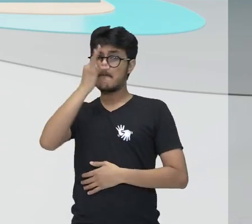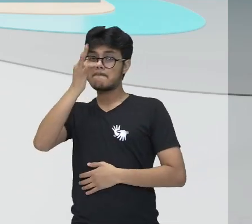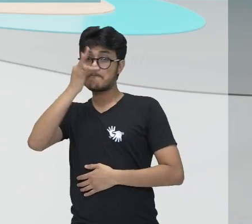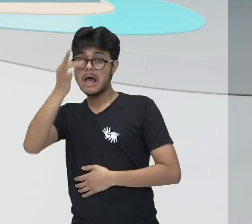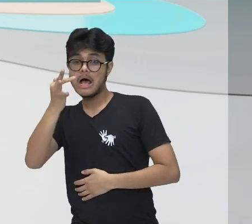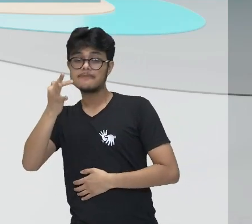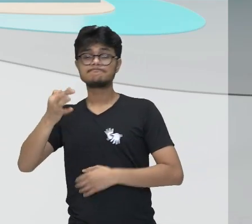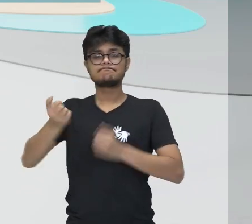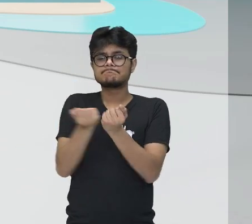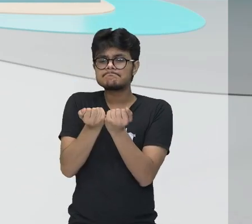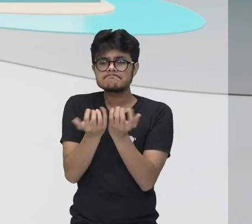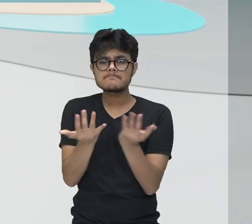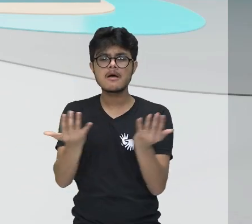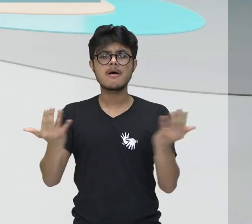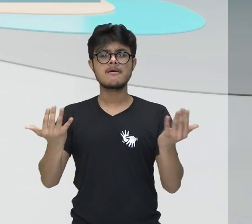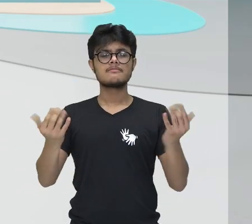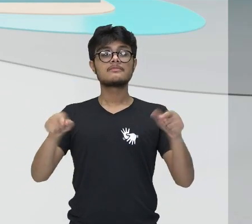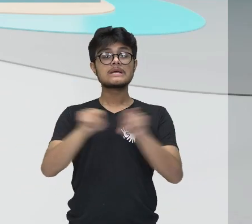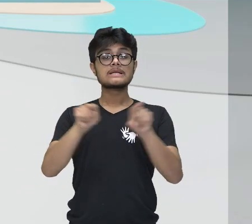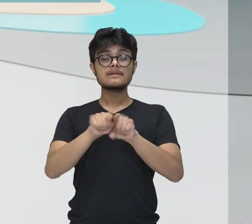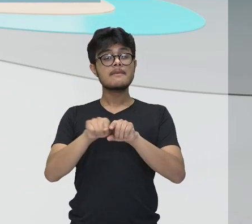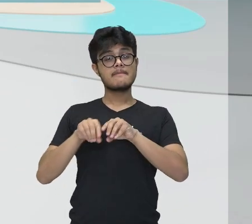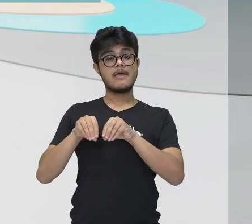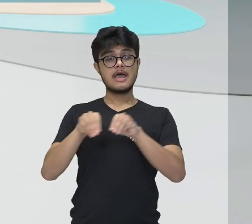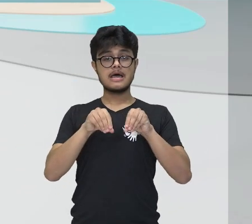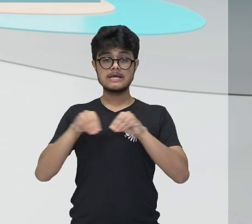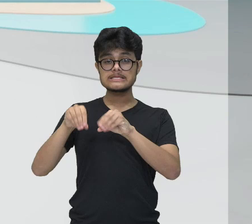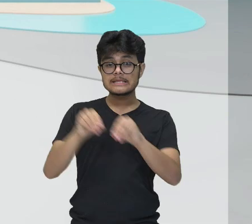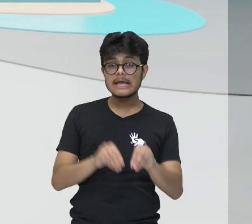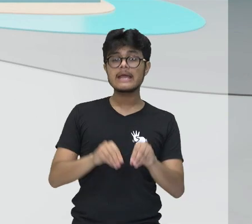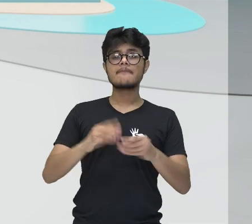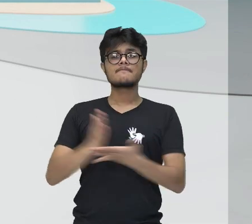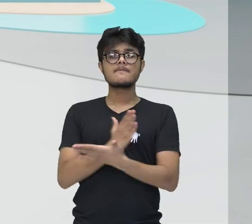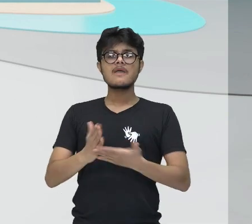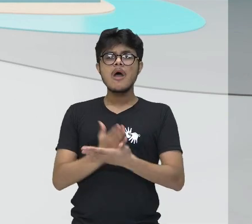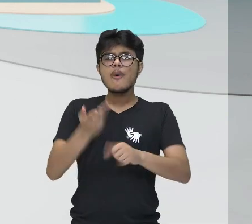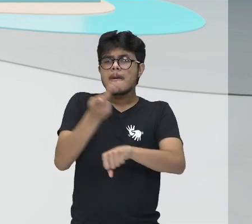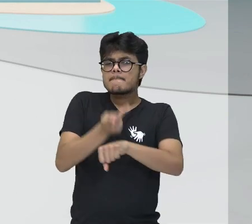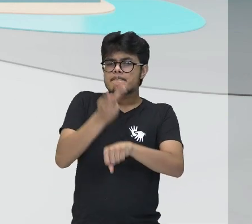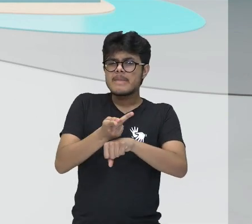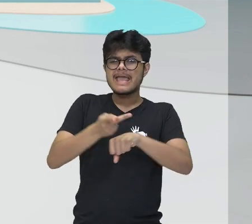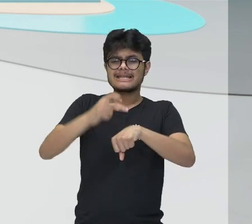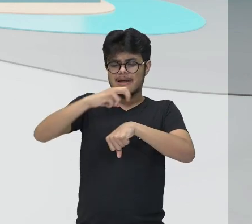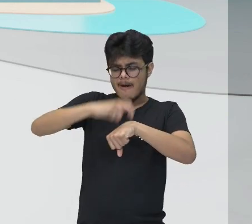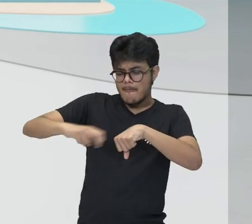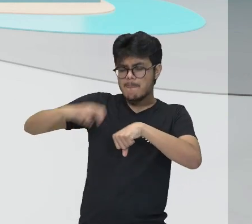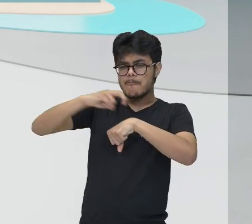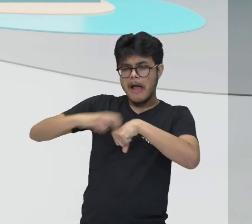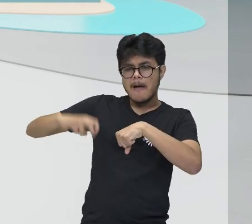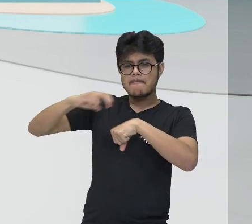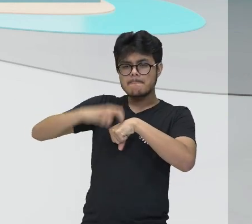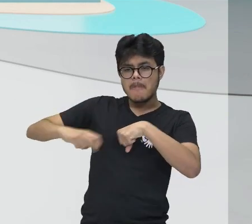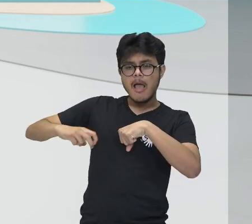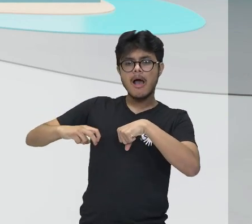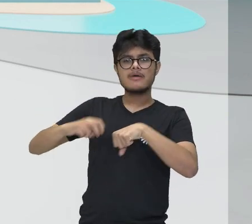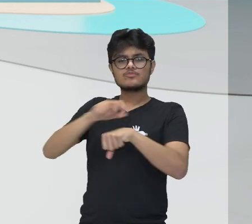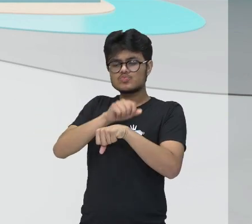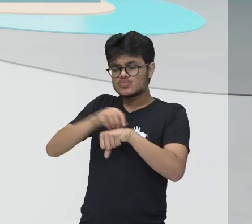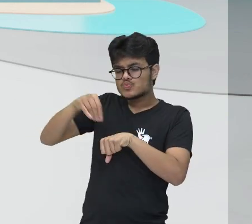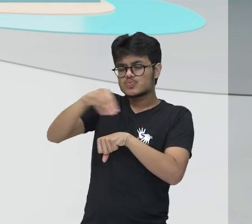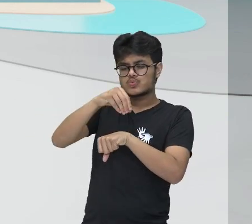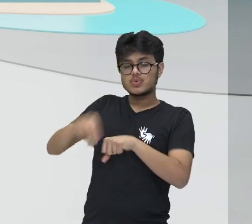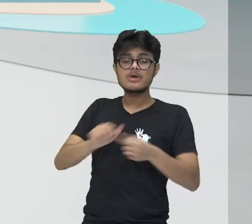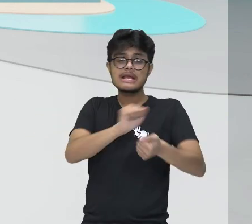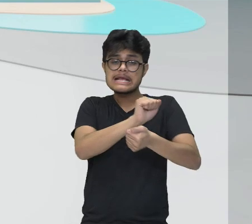a partir da própria terra, das rochas que eles raspavam, de